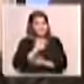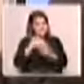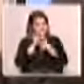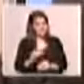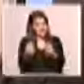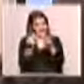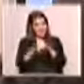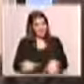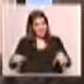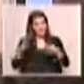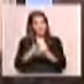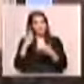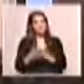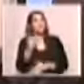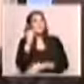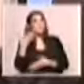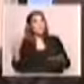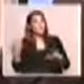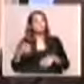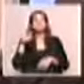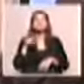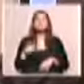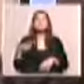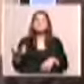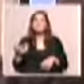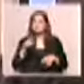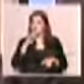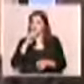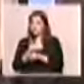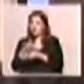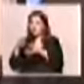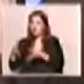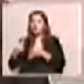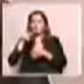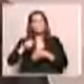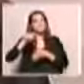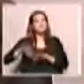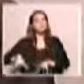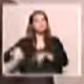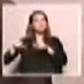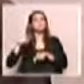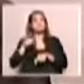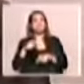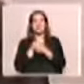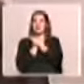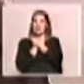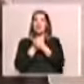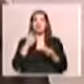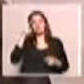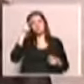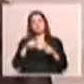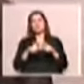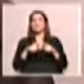ensinar as nossas crianças a estudar. E em paralelo, Renato, tens desenvolvido esta gala Sorrir na Educação,